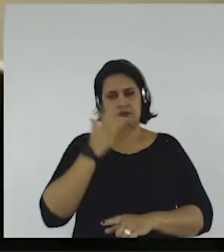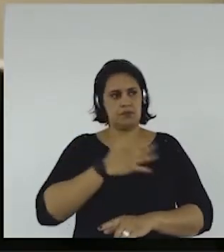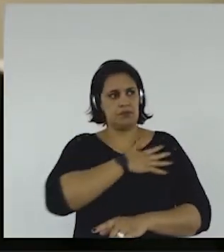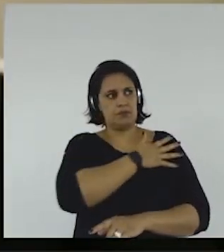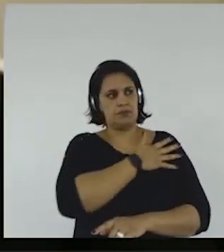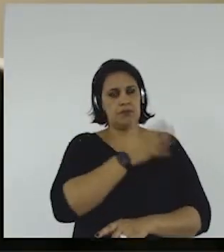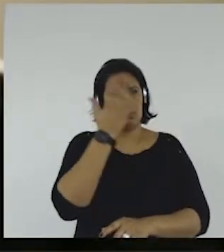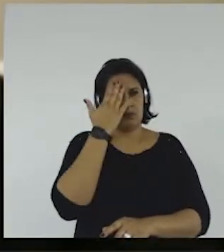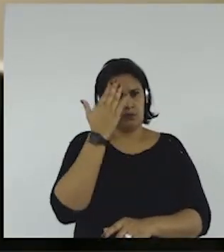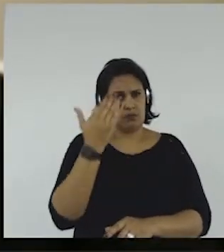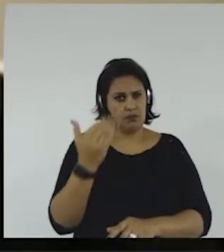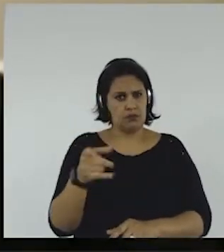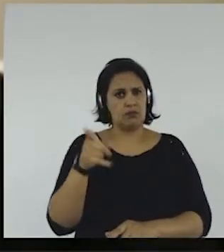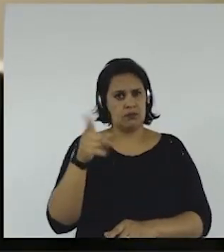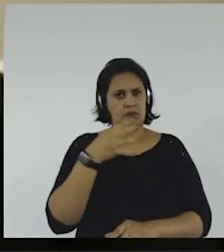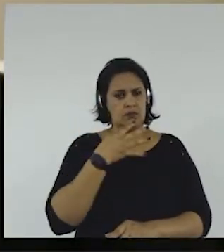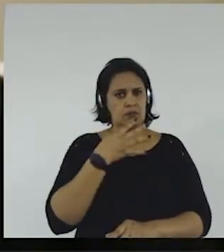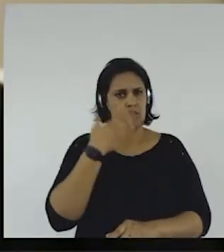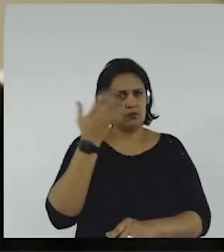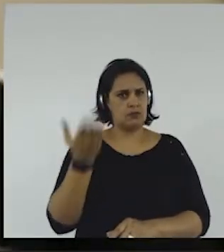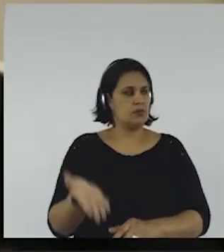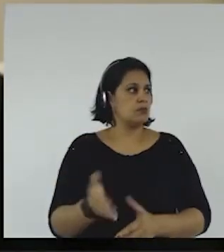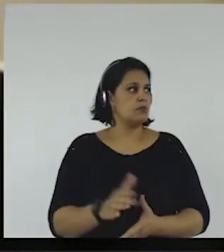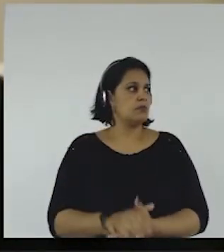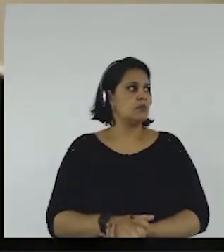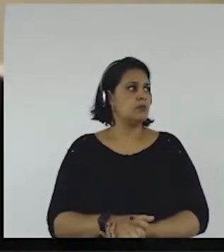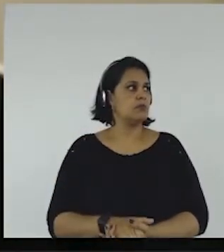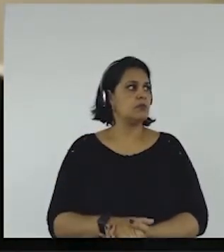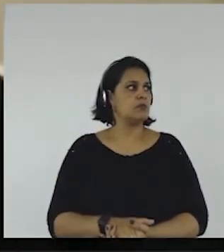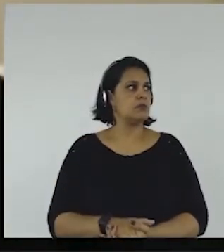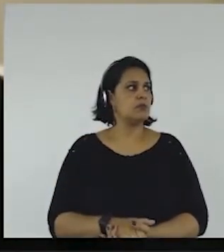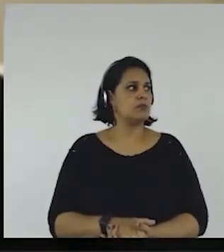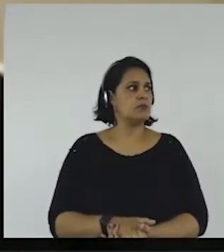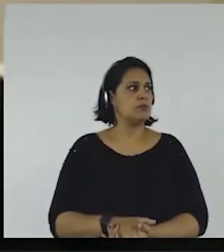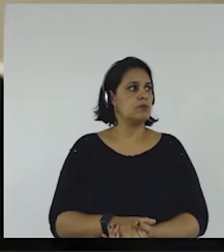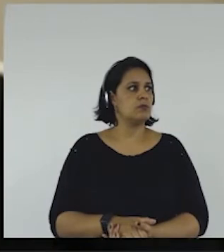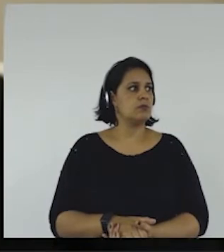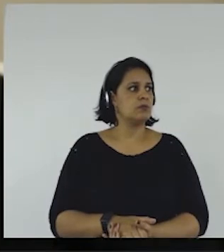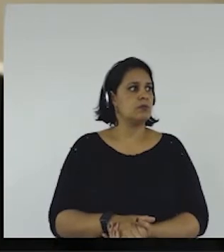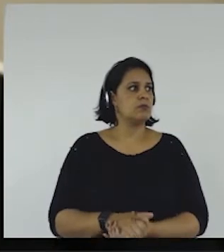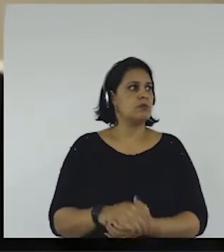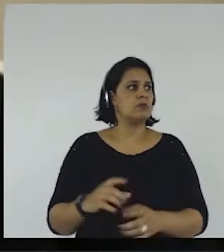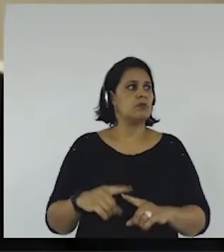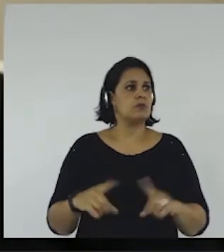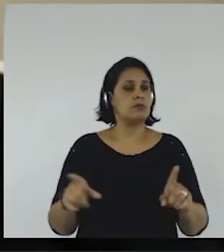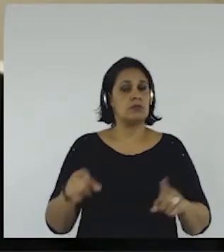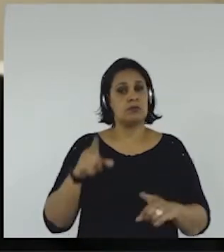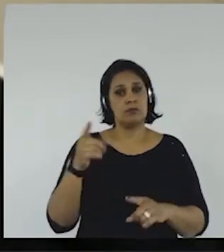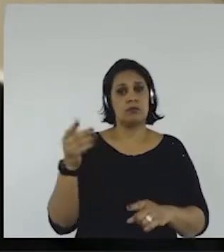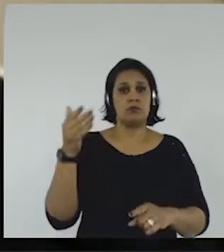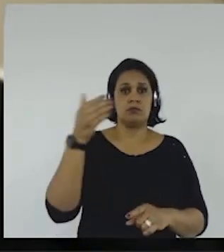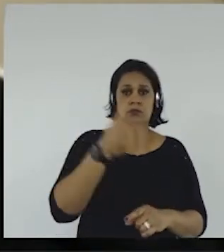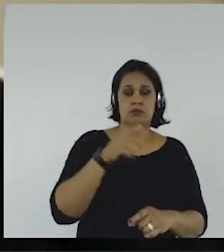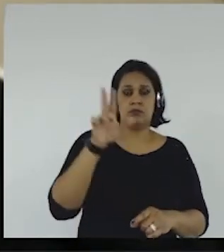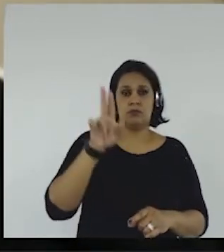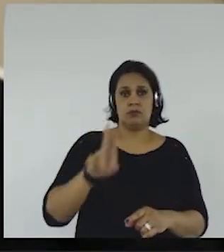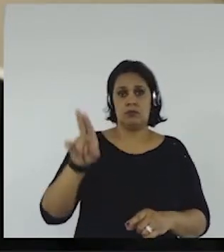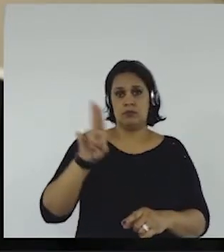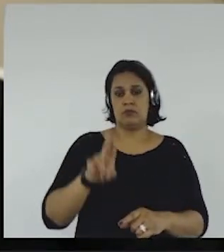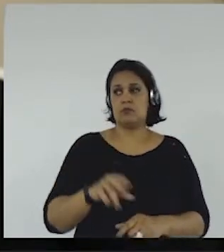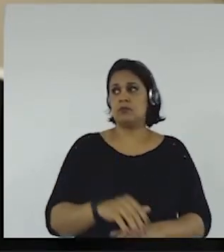foram contemporâneos dele. Mas ele foi para a universidade,